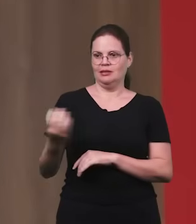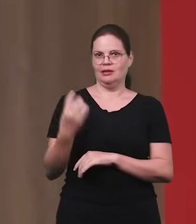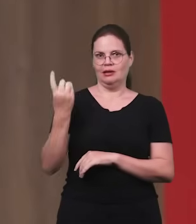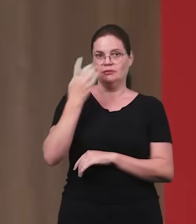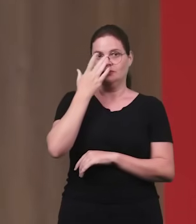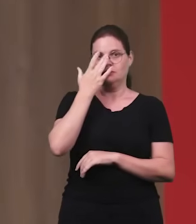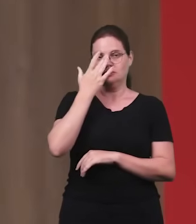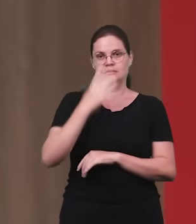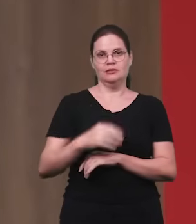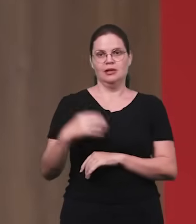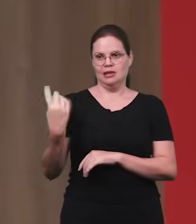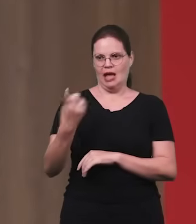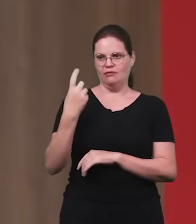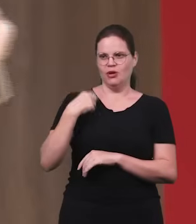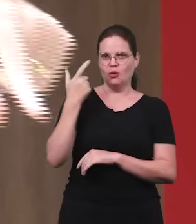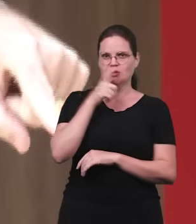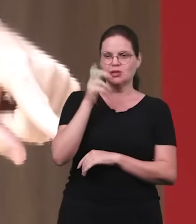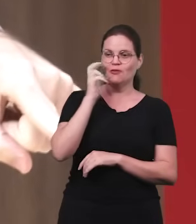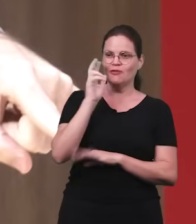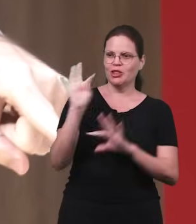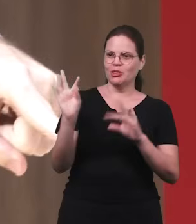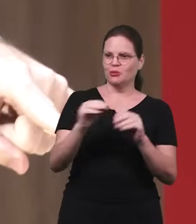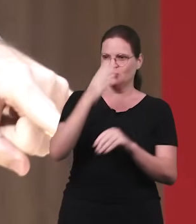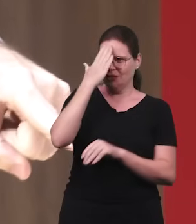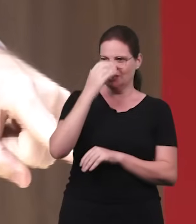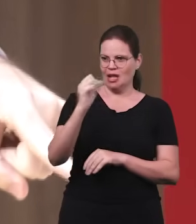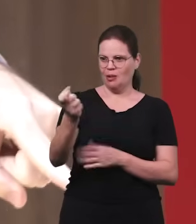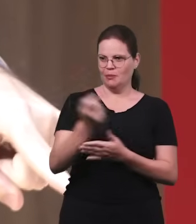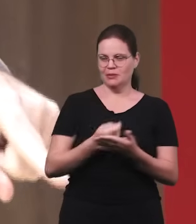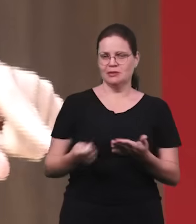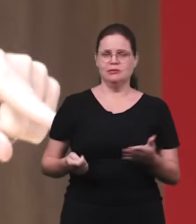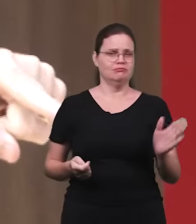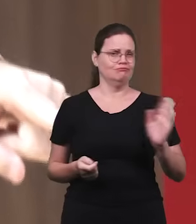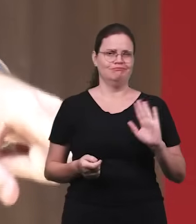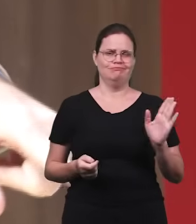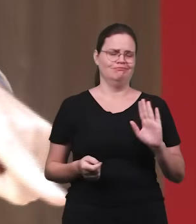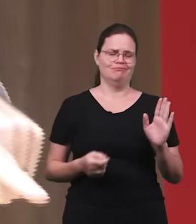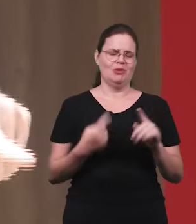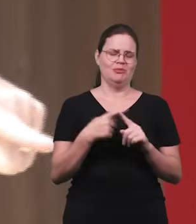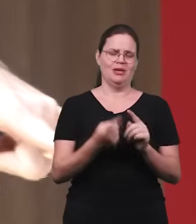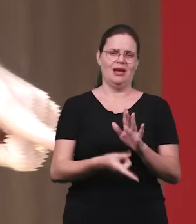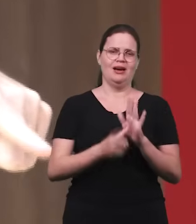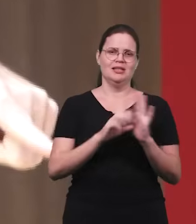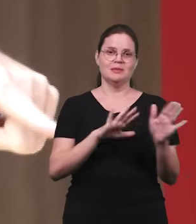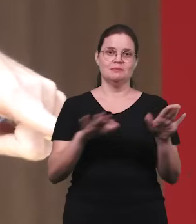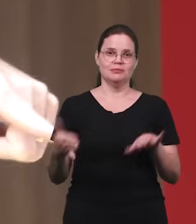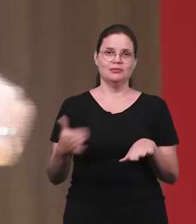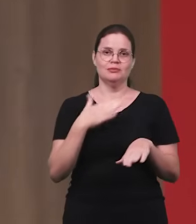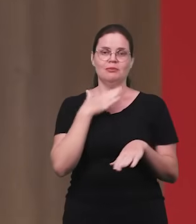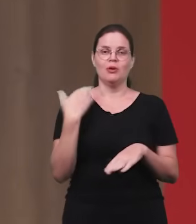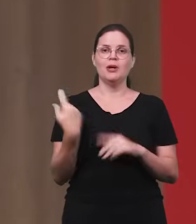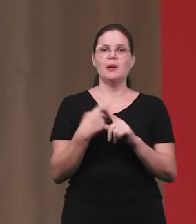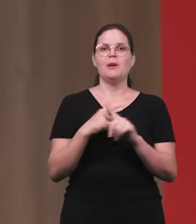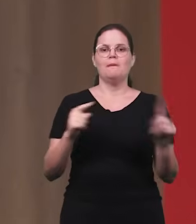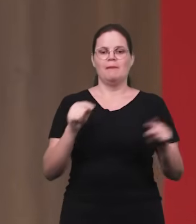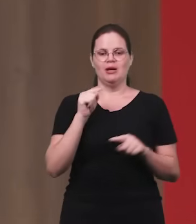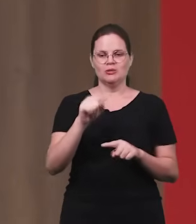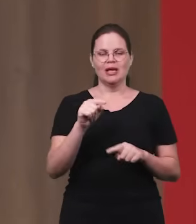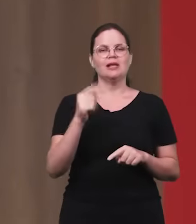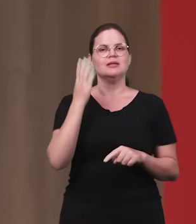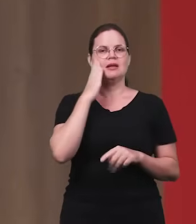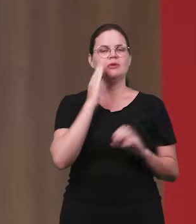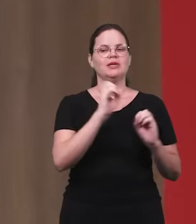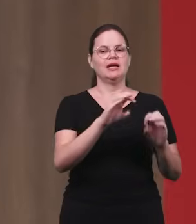ver tudo que Salomão operou, mas o que ele plantou no Senhor, o temor do Senhor na família dele,